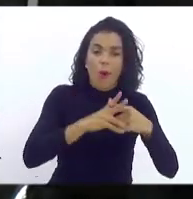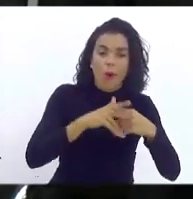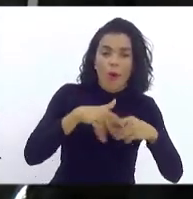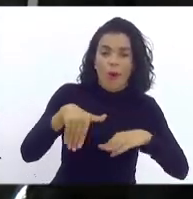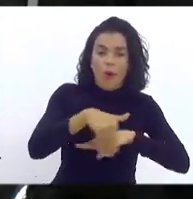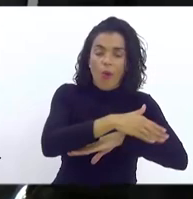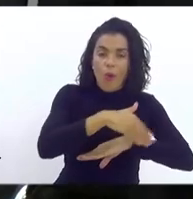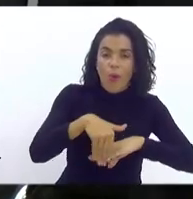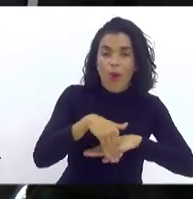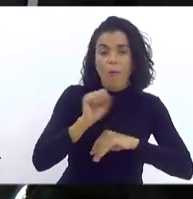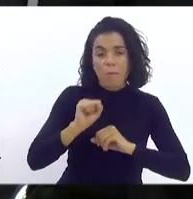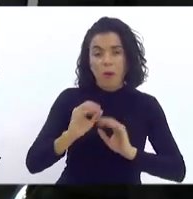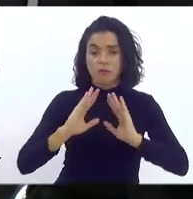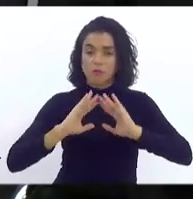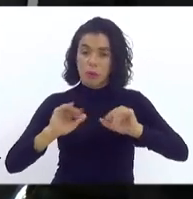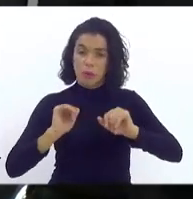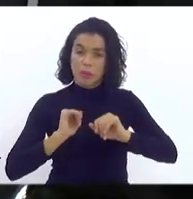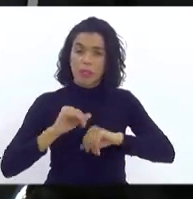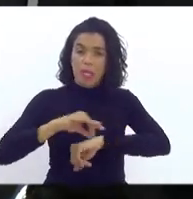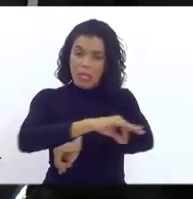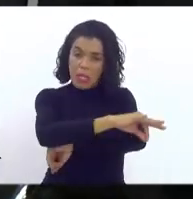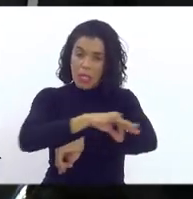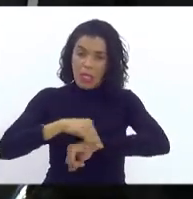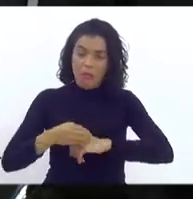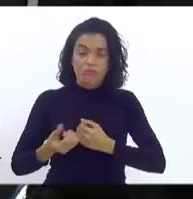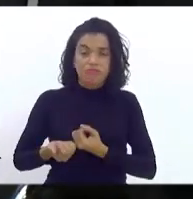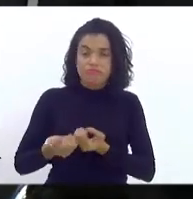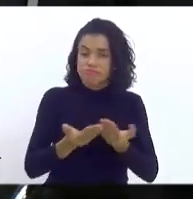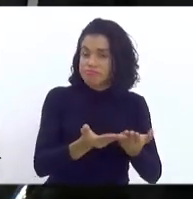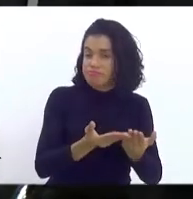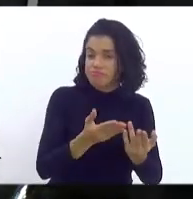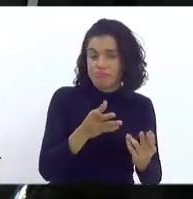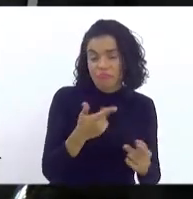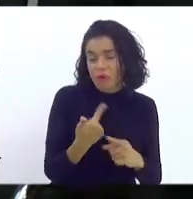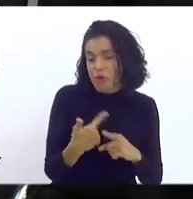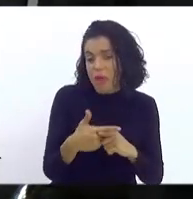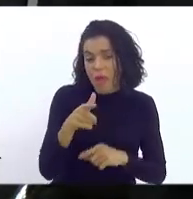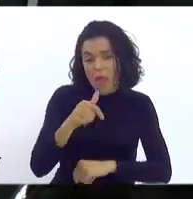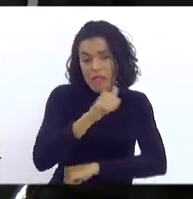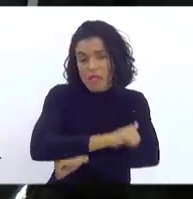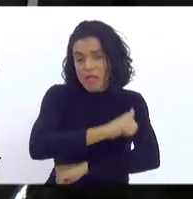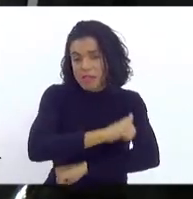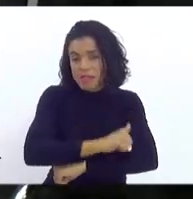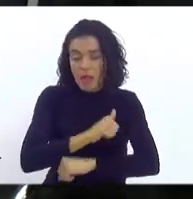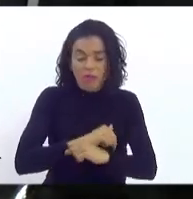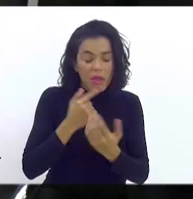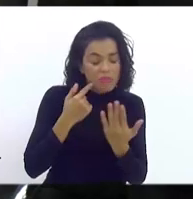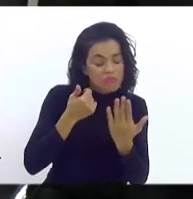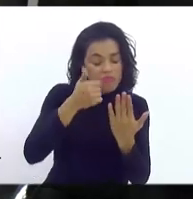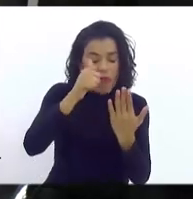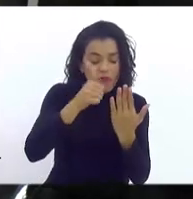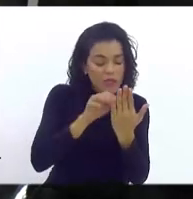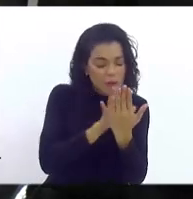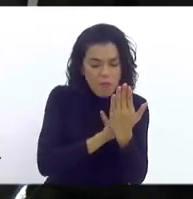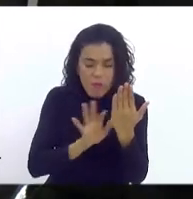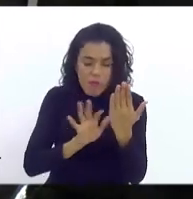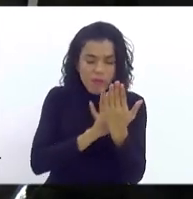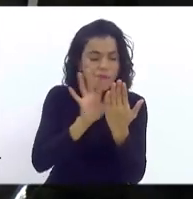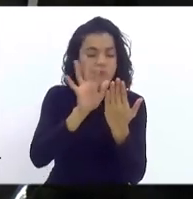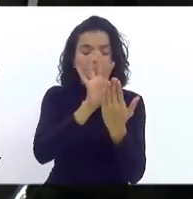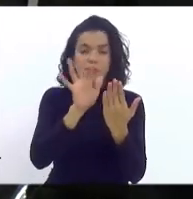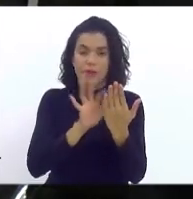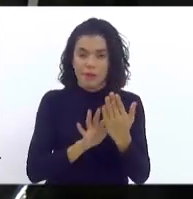podem solicitar a nossa cartografia, é dada em sistema digital, e eles podem identificar as interferências com os demais